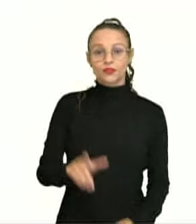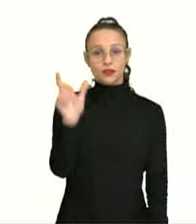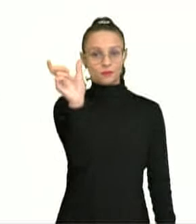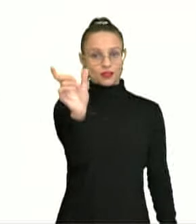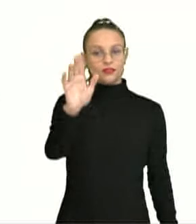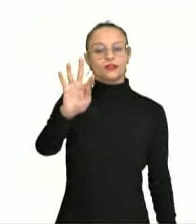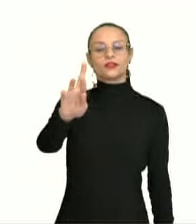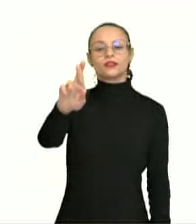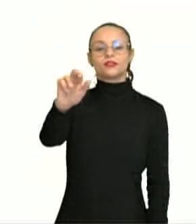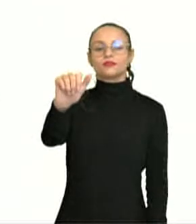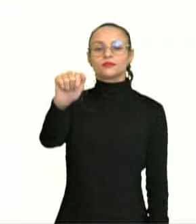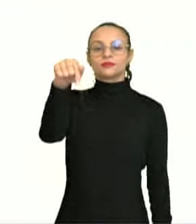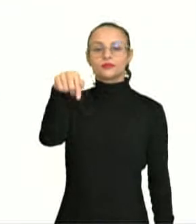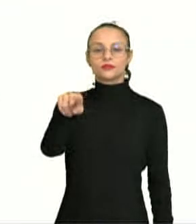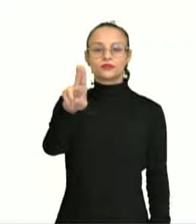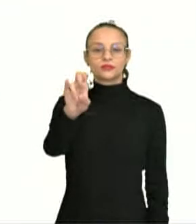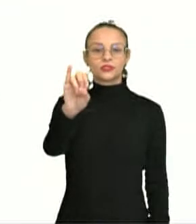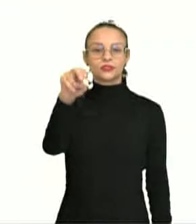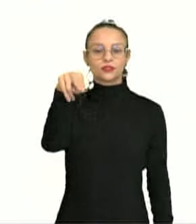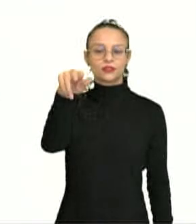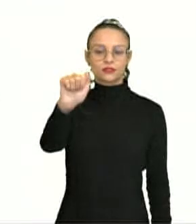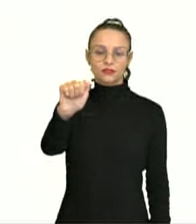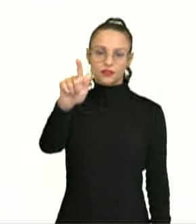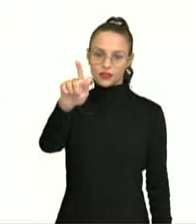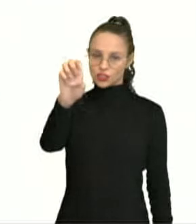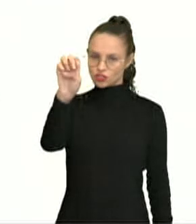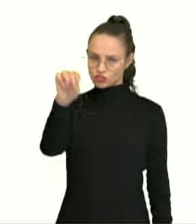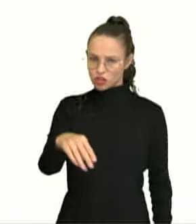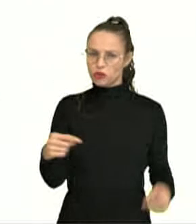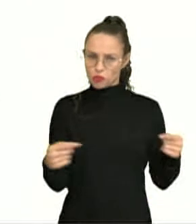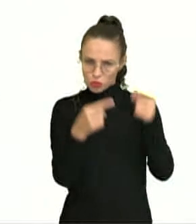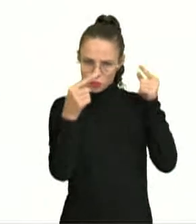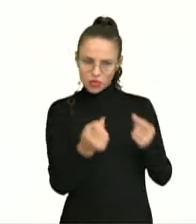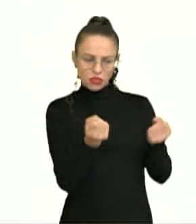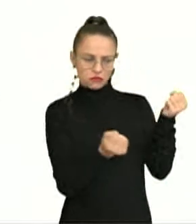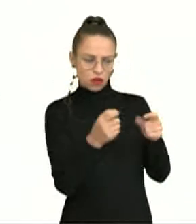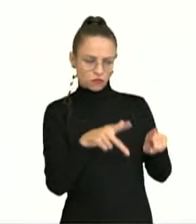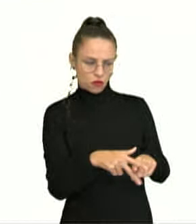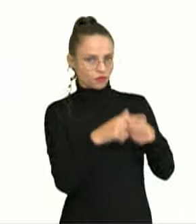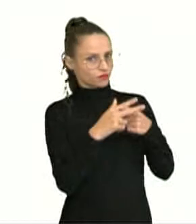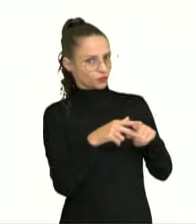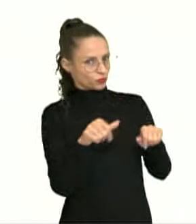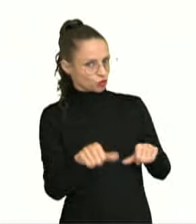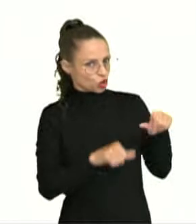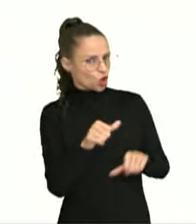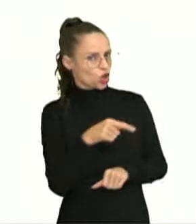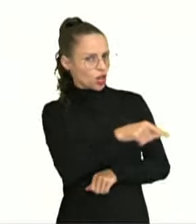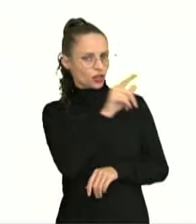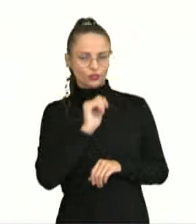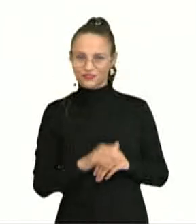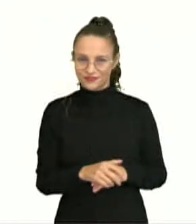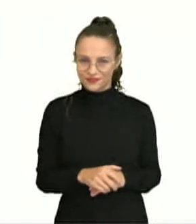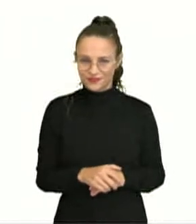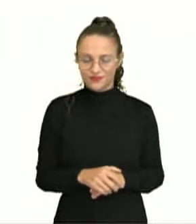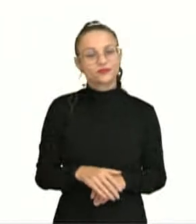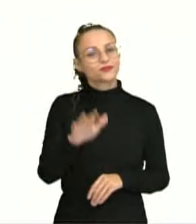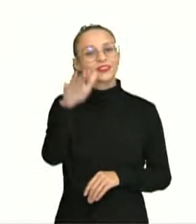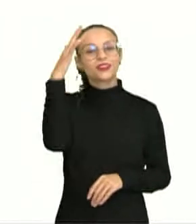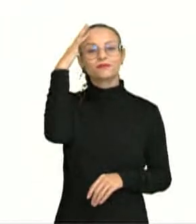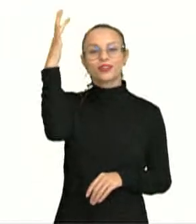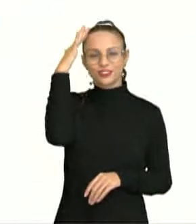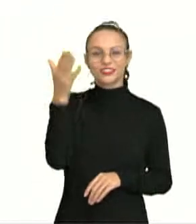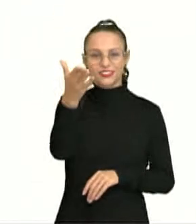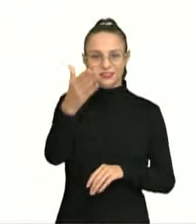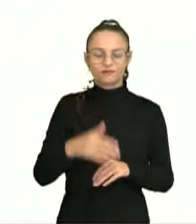Traquinagem deveria ser uma peça mecânica. Vamos ter que trocar a traquinagem e o vetor está gasto. Imagine você ouvindo